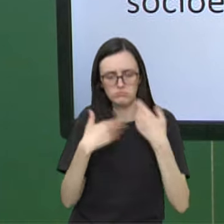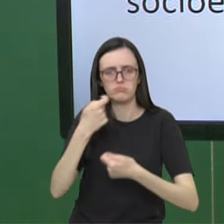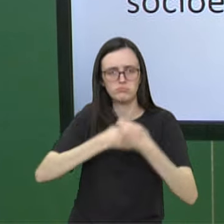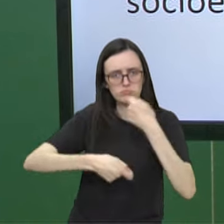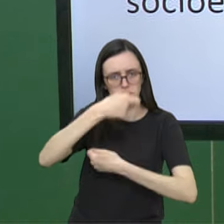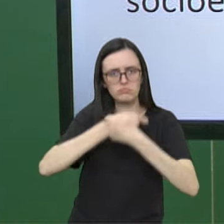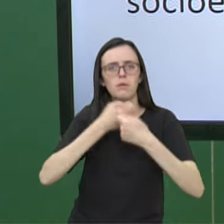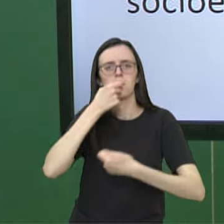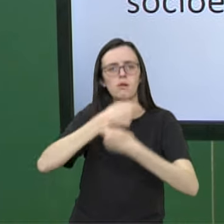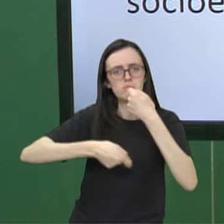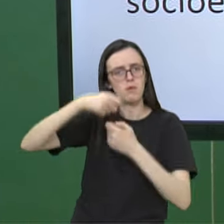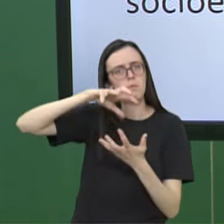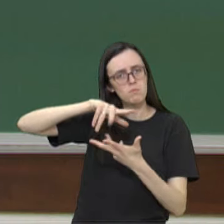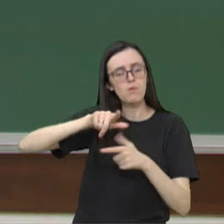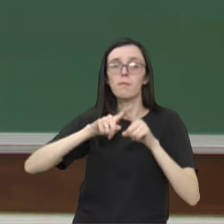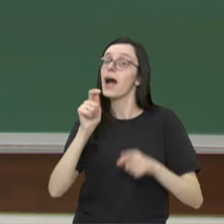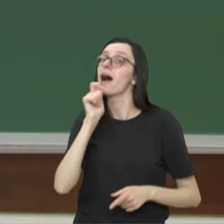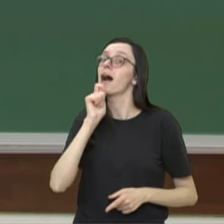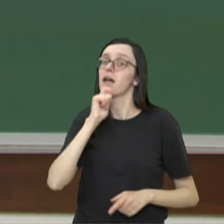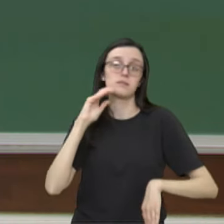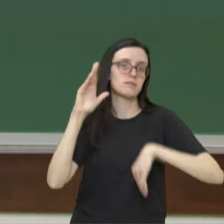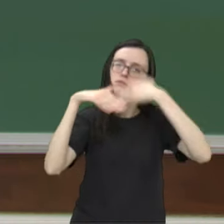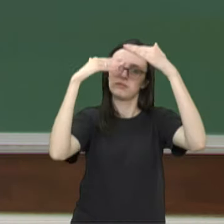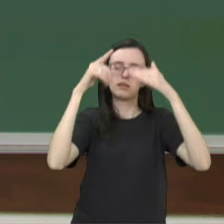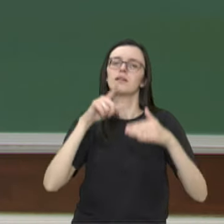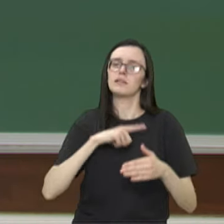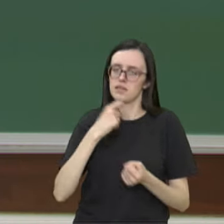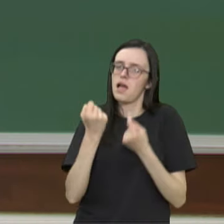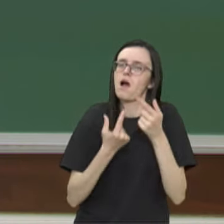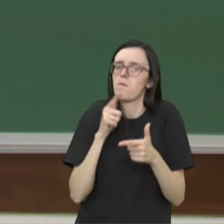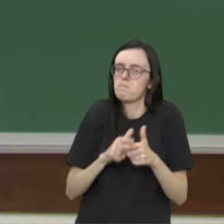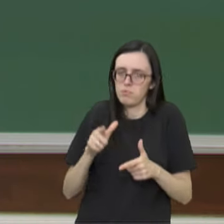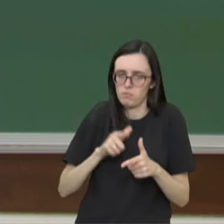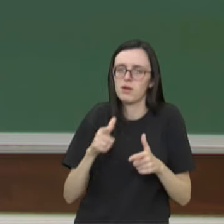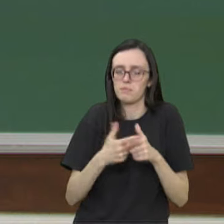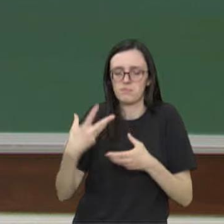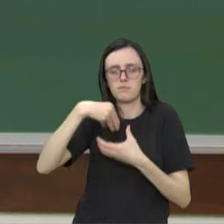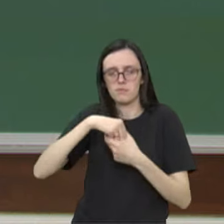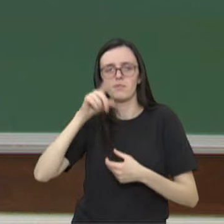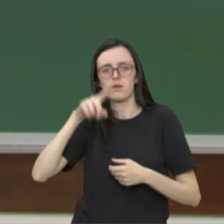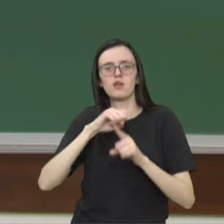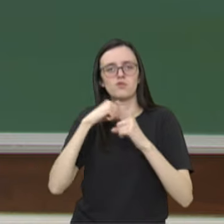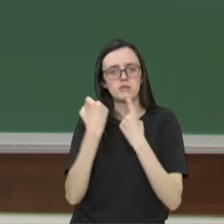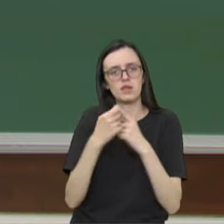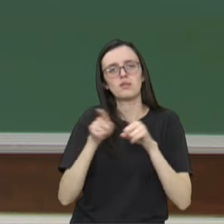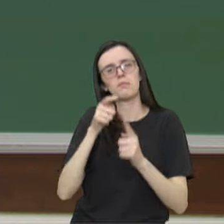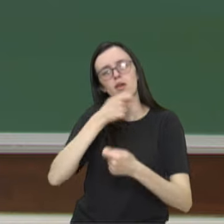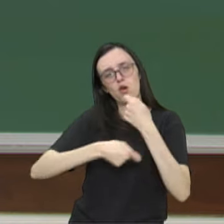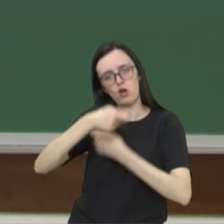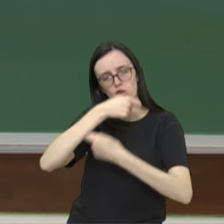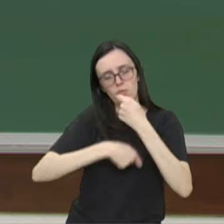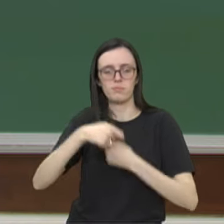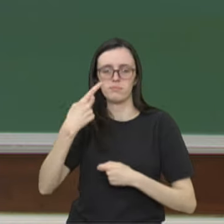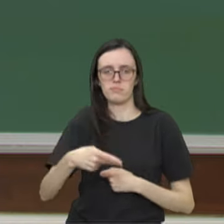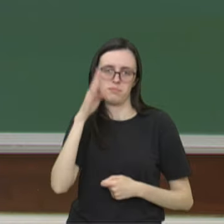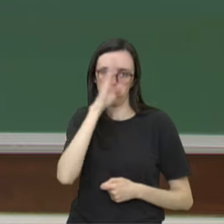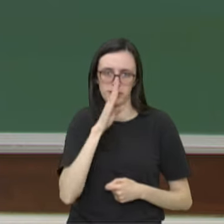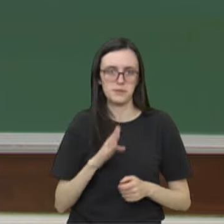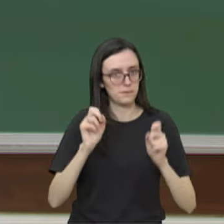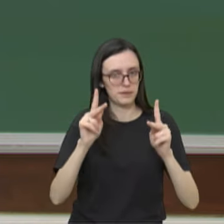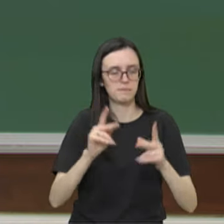das maiores economias mundiais, ainda persistem diversos problemas socioeconômicos na realidade brasileira.